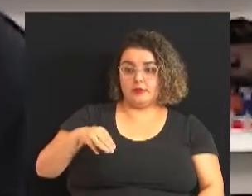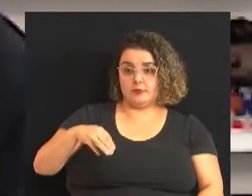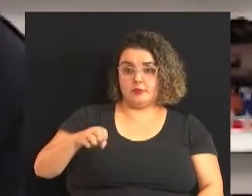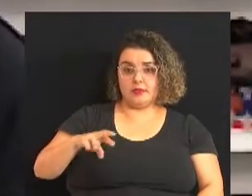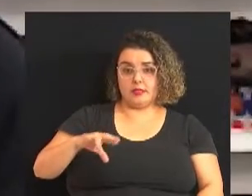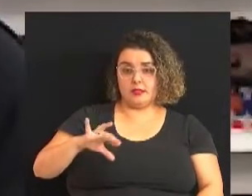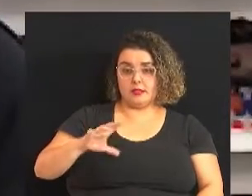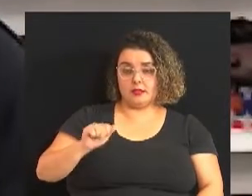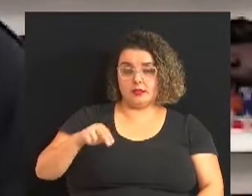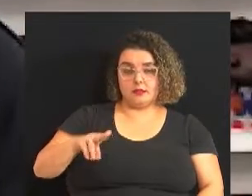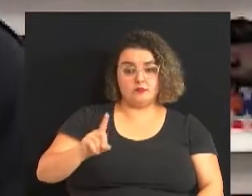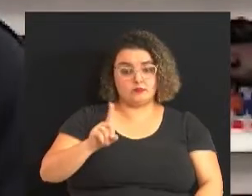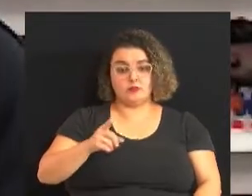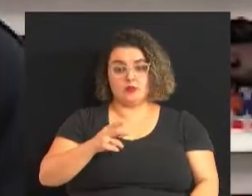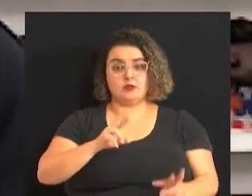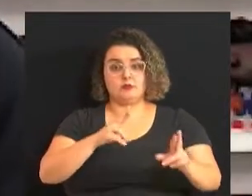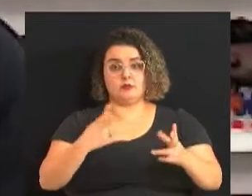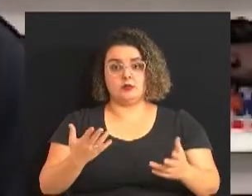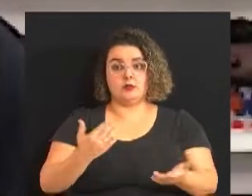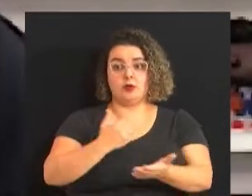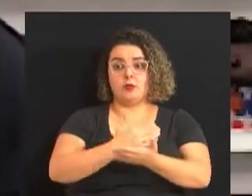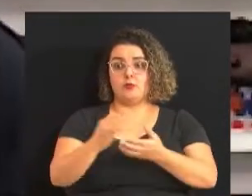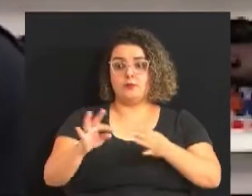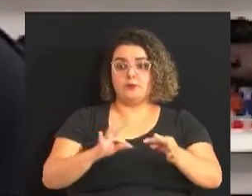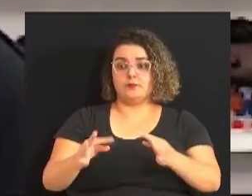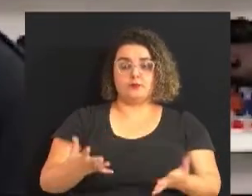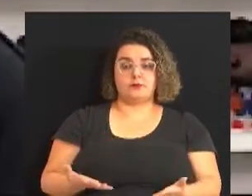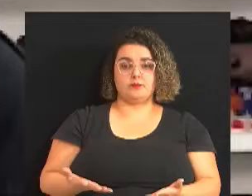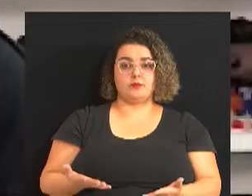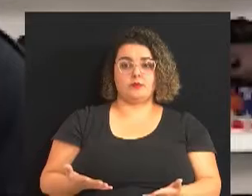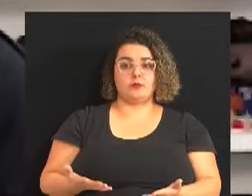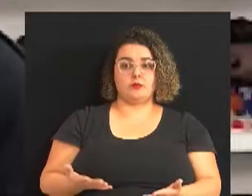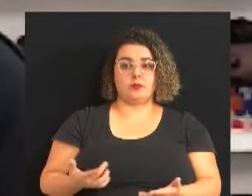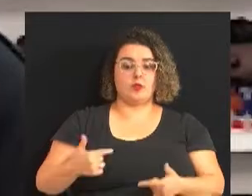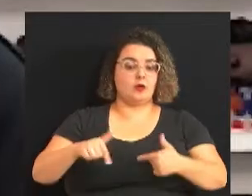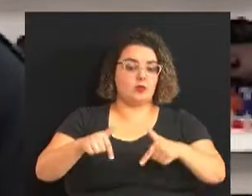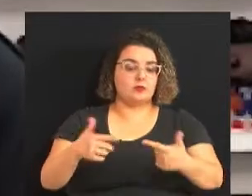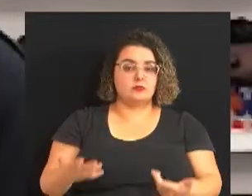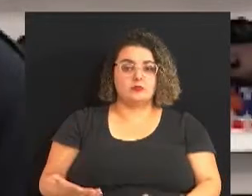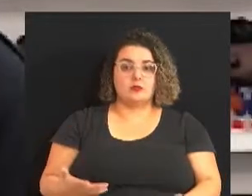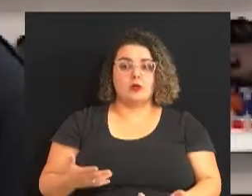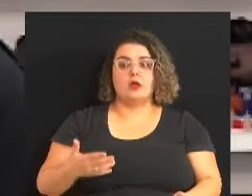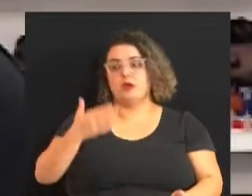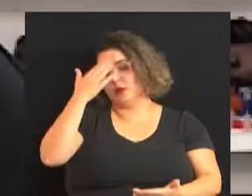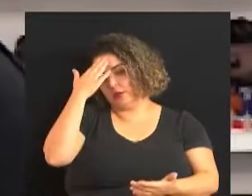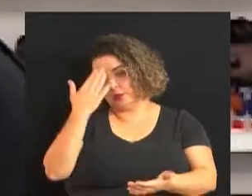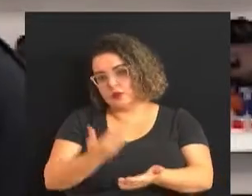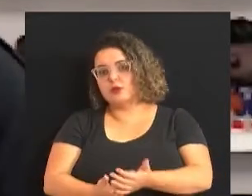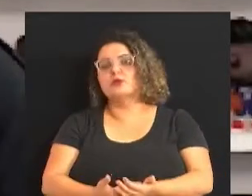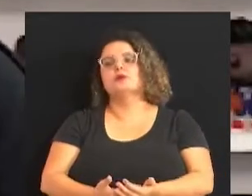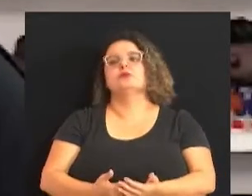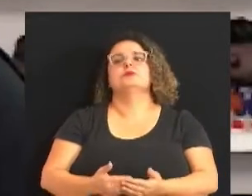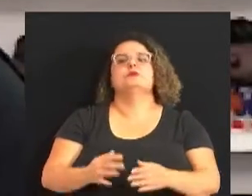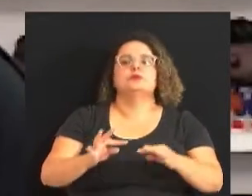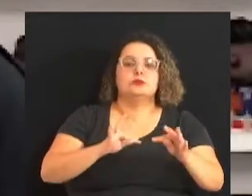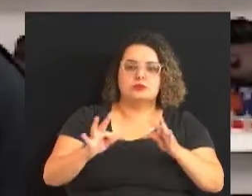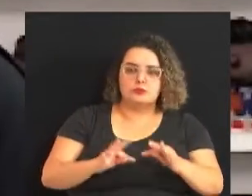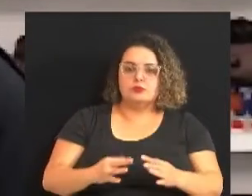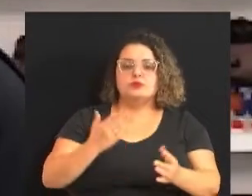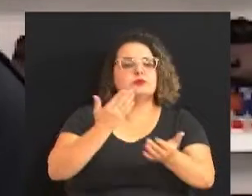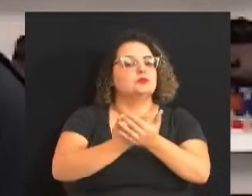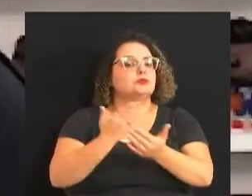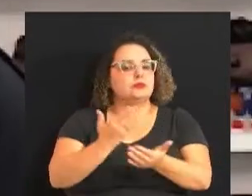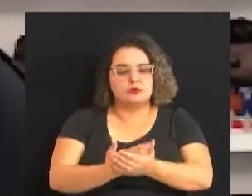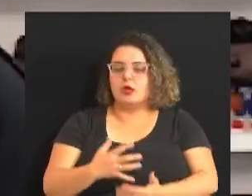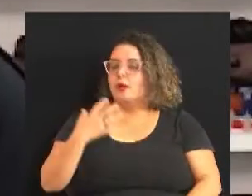Era o início de um trabalho, o time comprou a ideia de trabalho do Neto, que é um cara muito estudioso, muito batalhador,